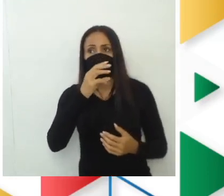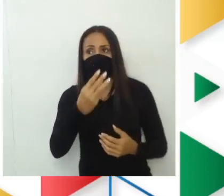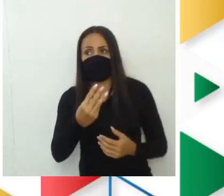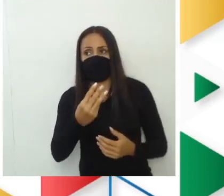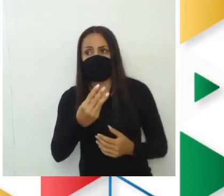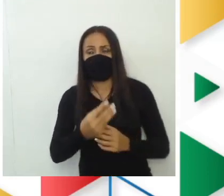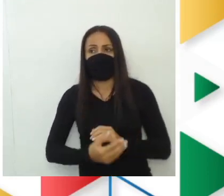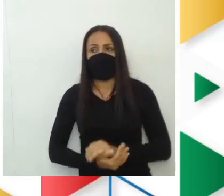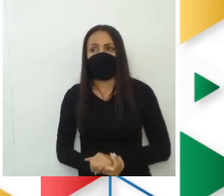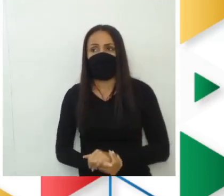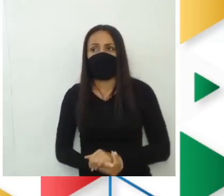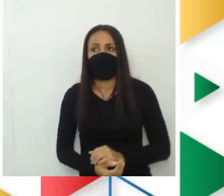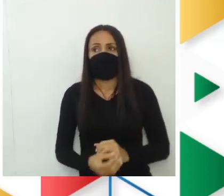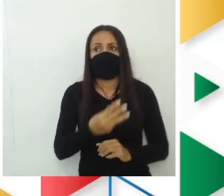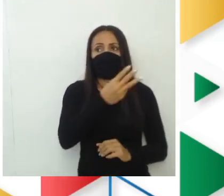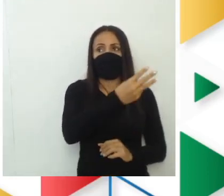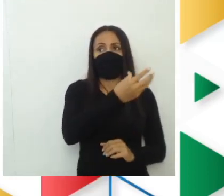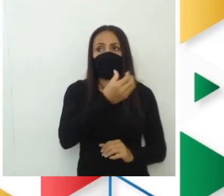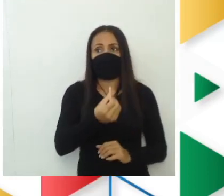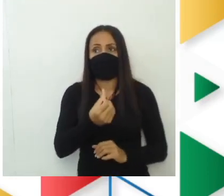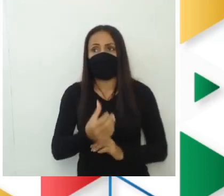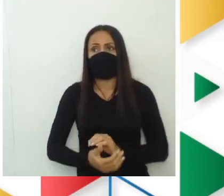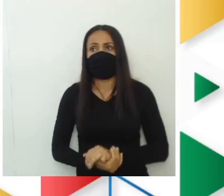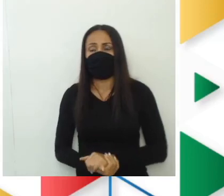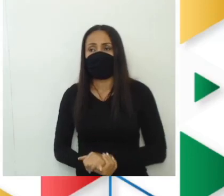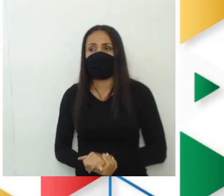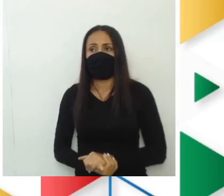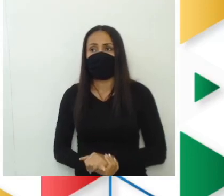o 36 que está uma classe incompleta. Vamos lá.